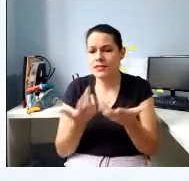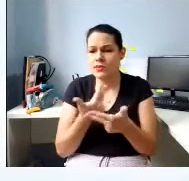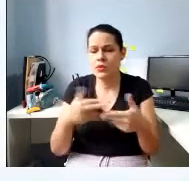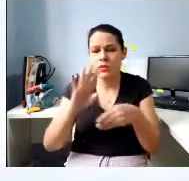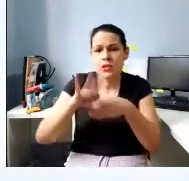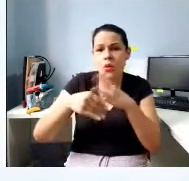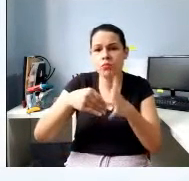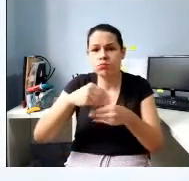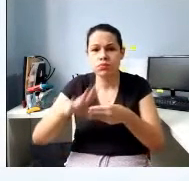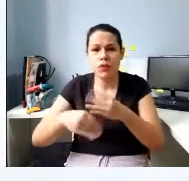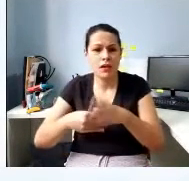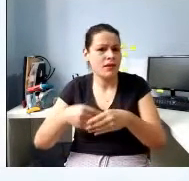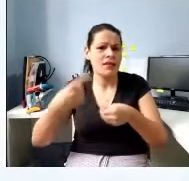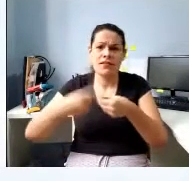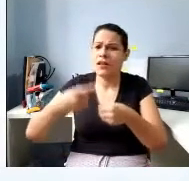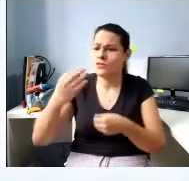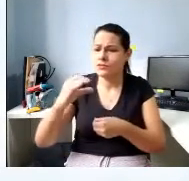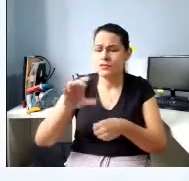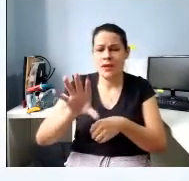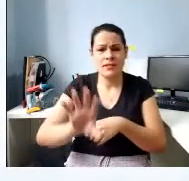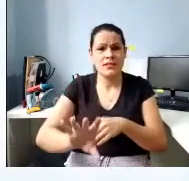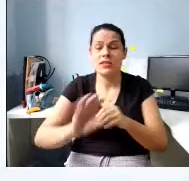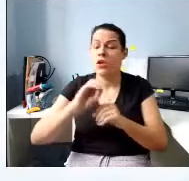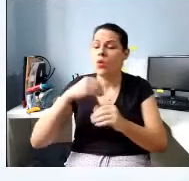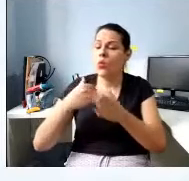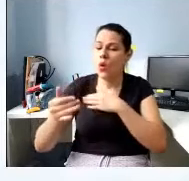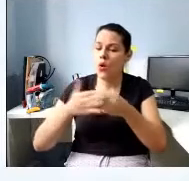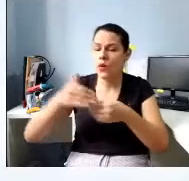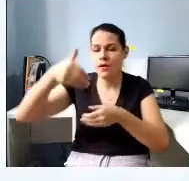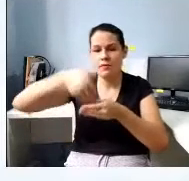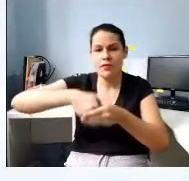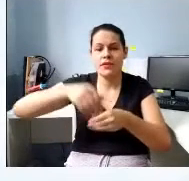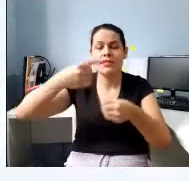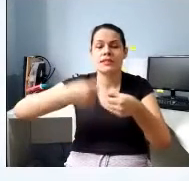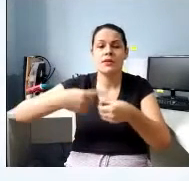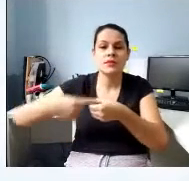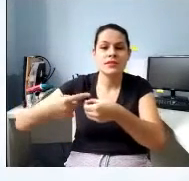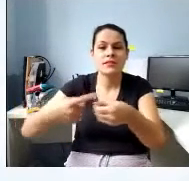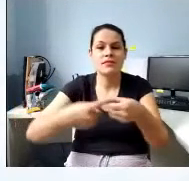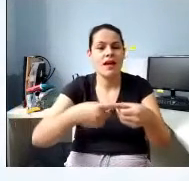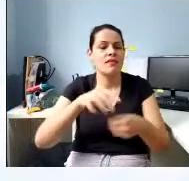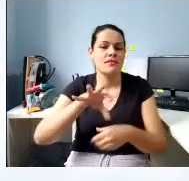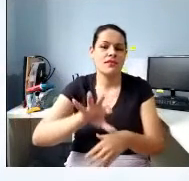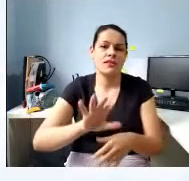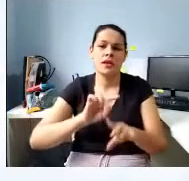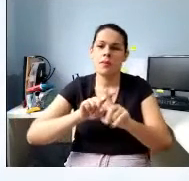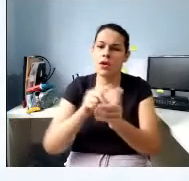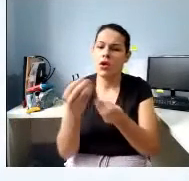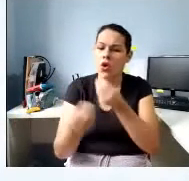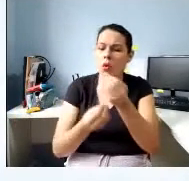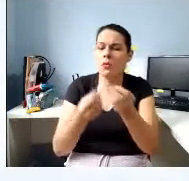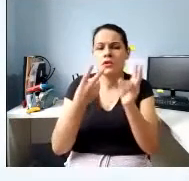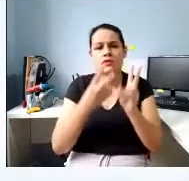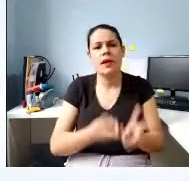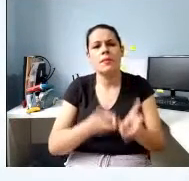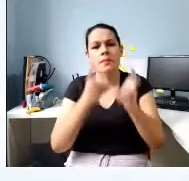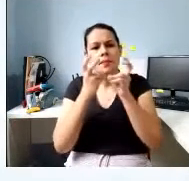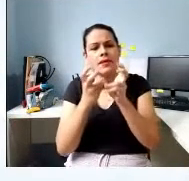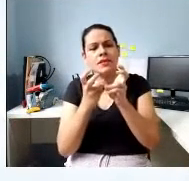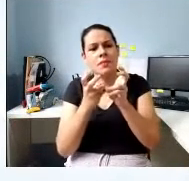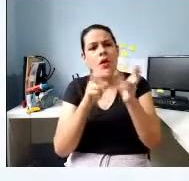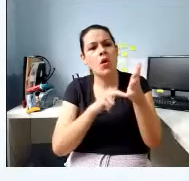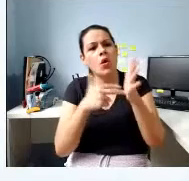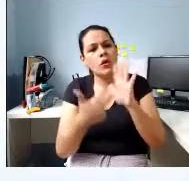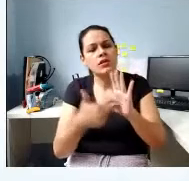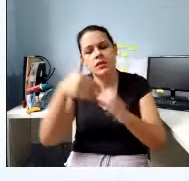eleição municipal é isso. E cabe, então, nós analisarmos, a partir dessa colcha de retalho, um pouco dos recados que as urnas deram